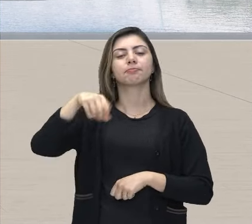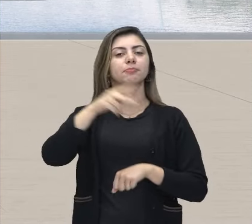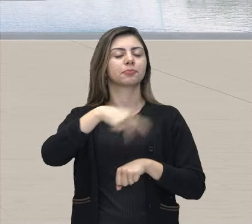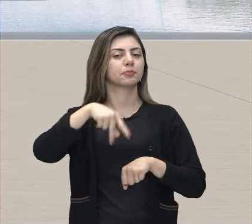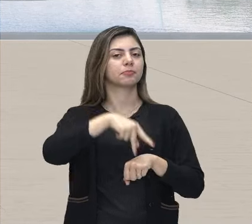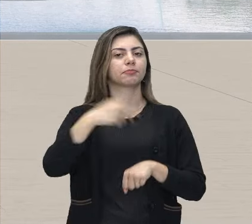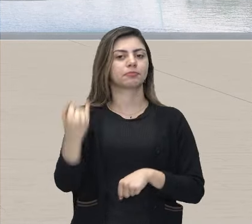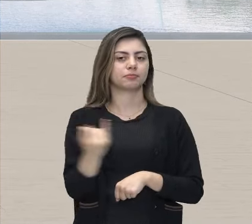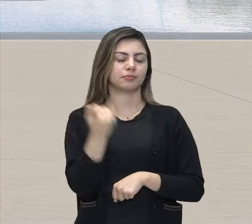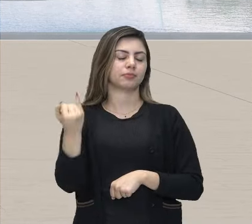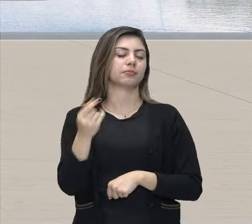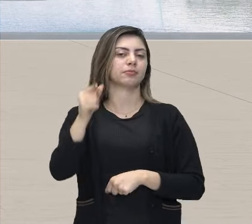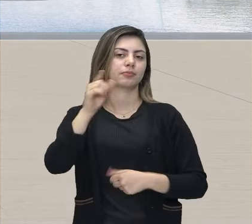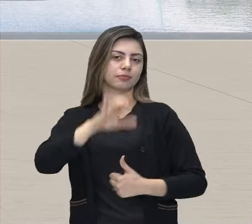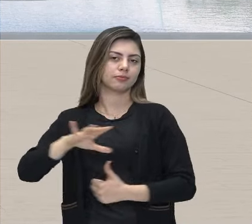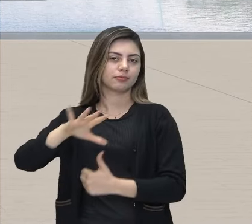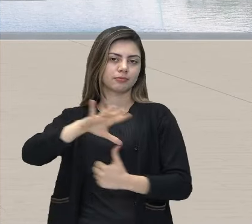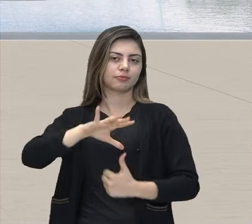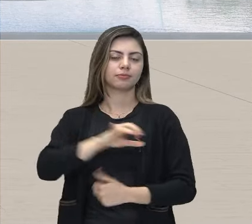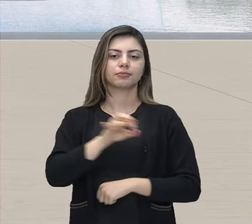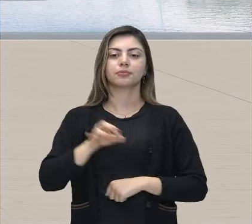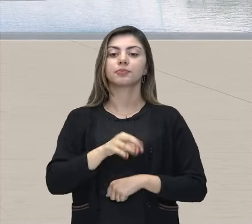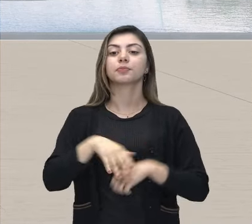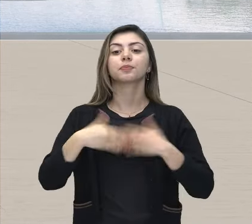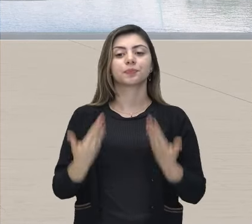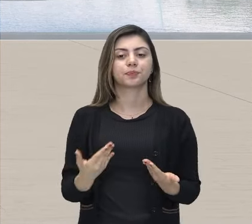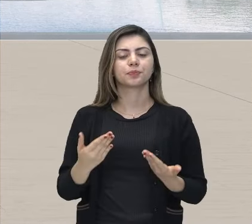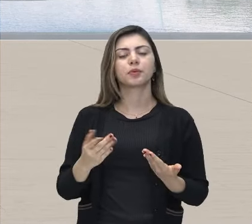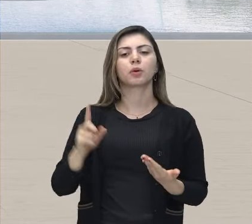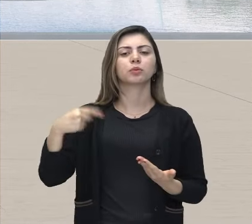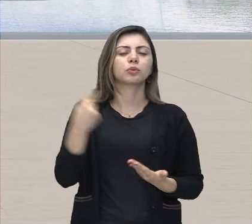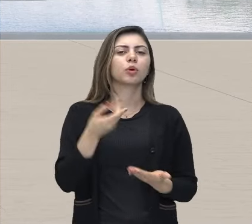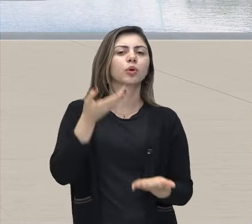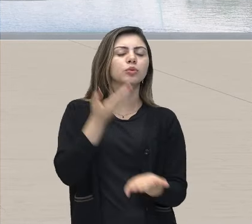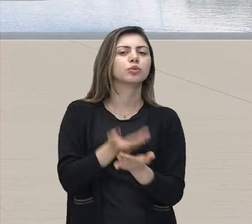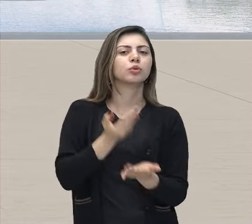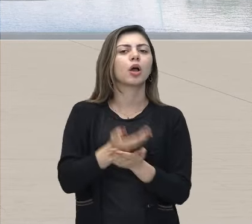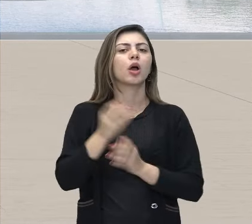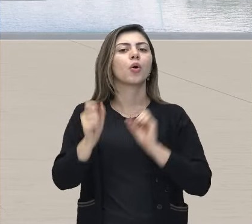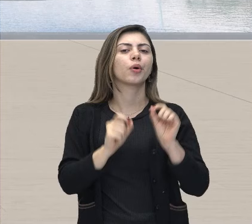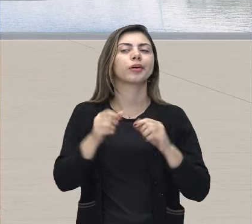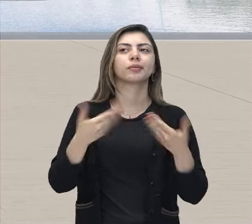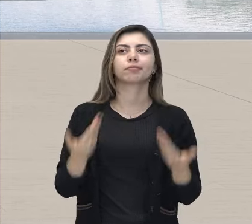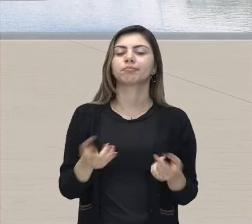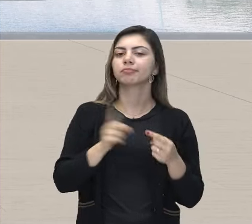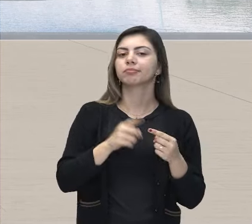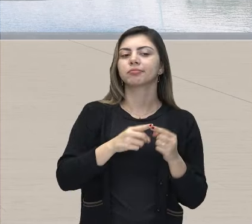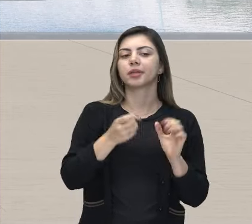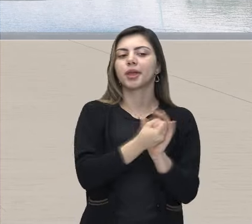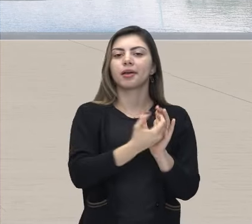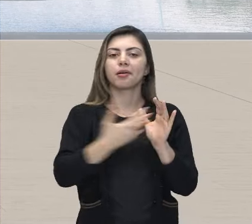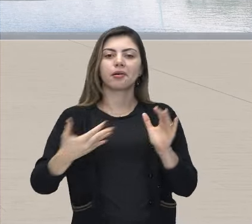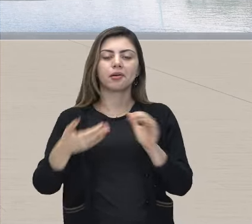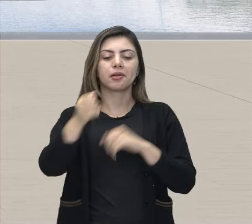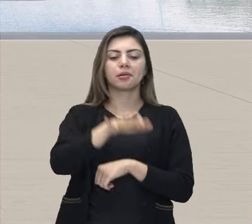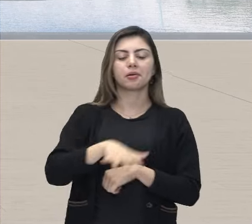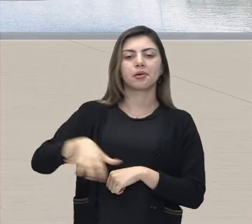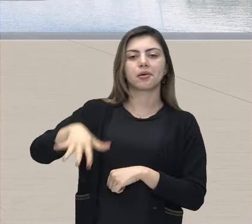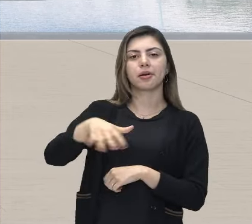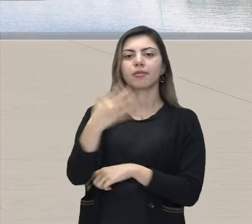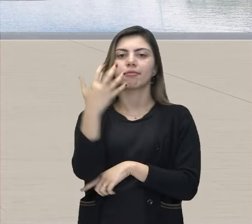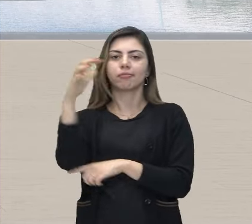continente americano, tá bom, gente? Mas o que nós iremos estudar? Características voltadas ali à parte